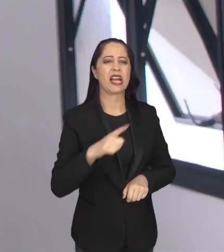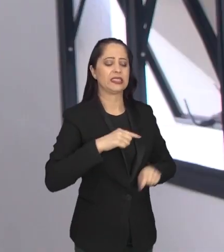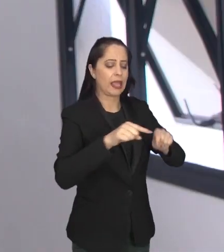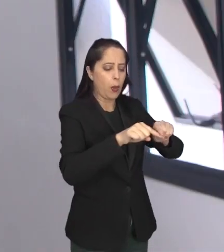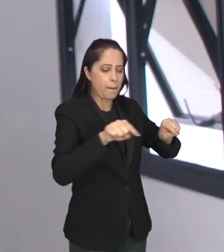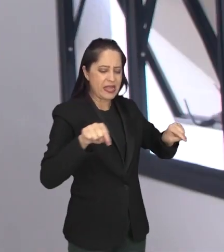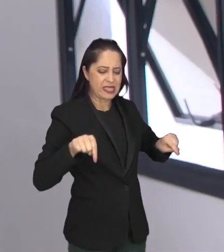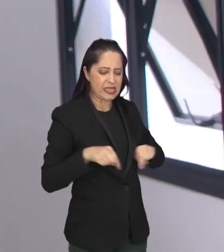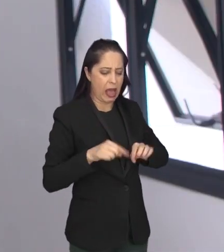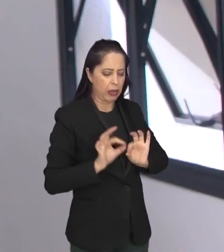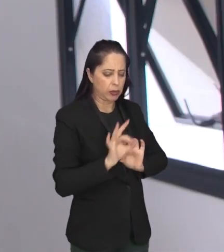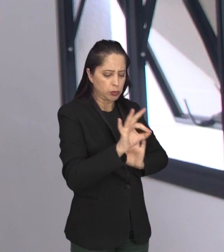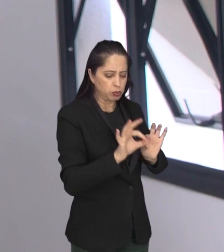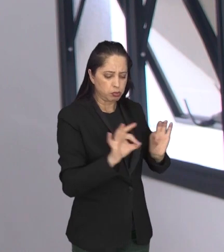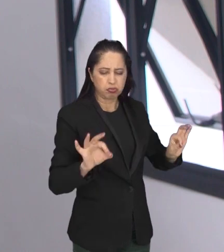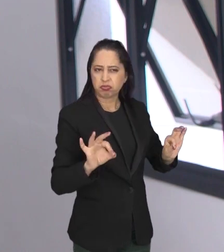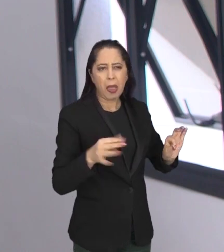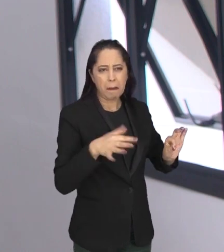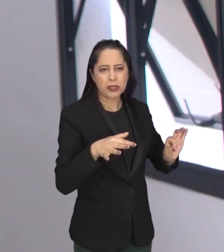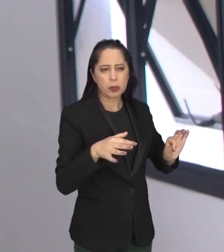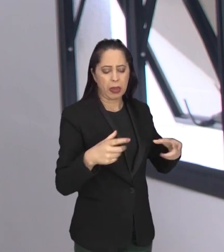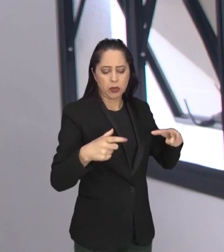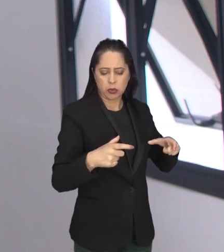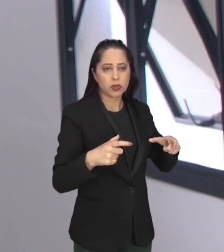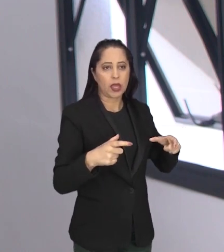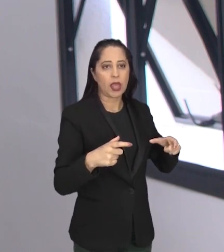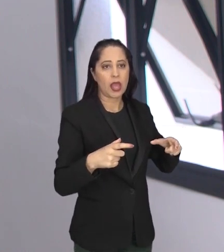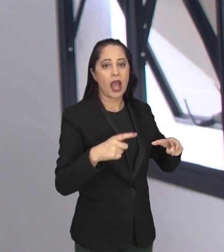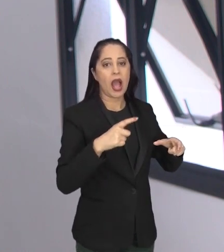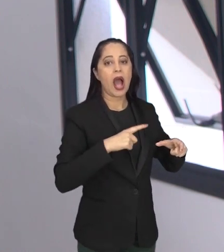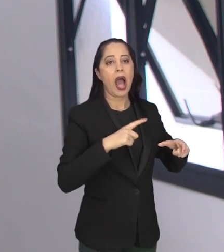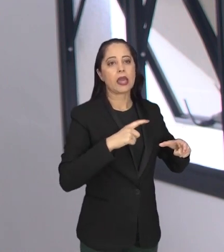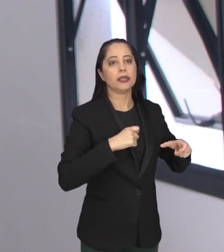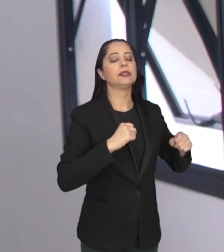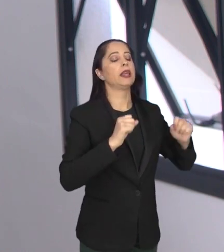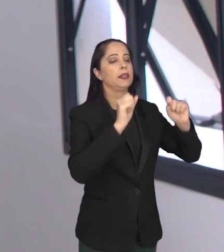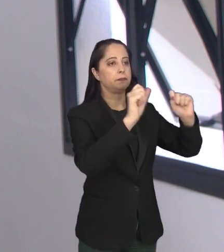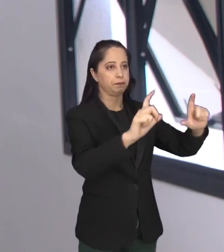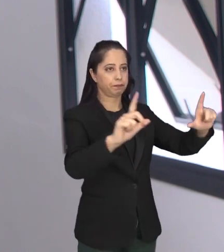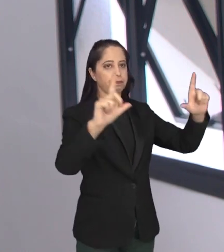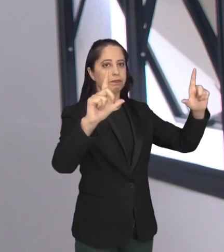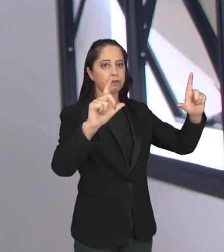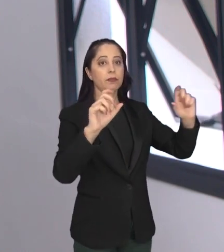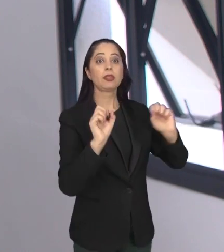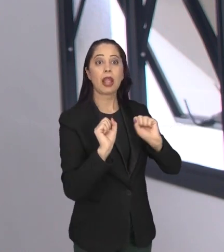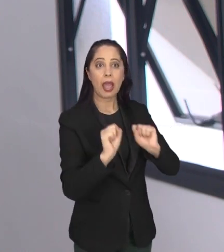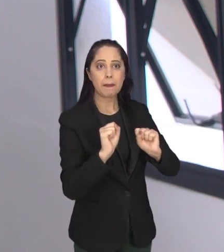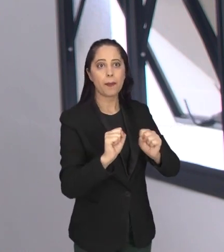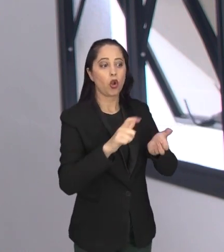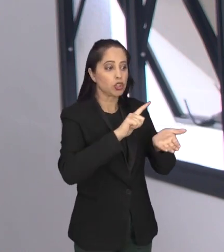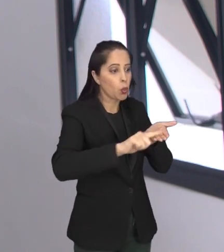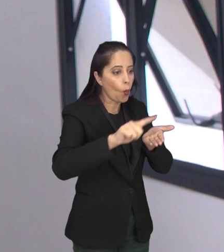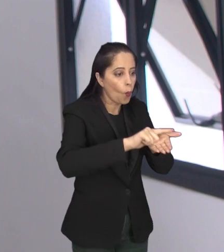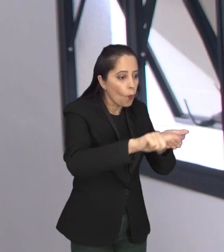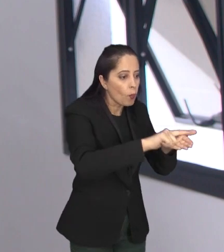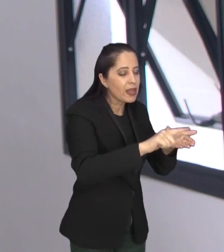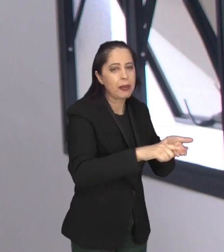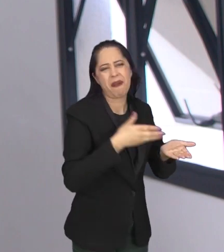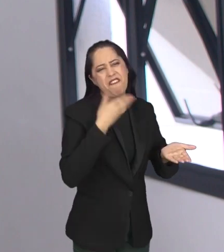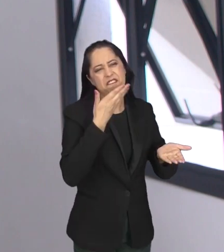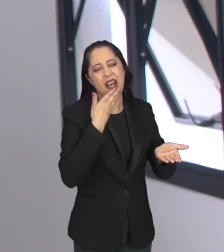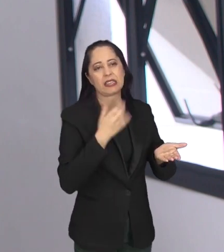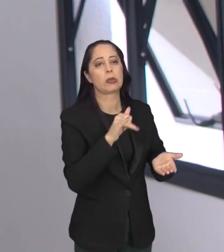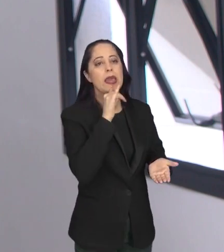é uma cabine de mais ou menos 1,20 m por 1,20 m. Ela tem uma parte de exaustão, né? Então é de fácil